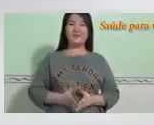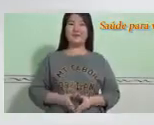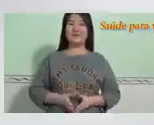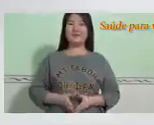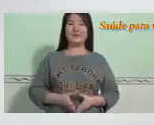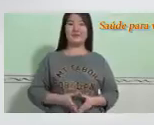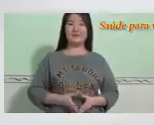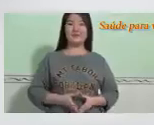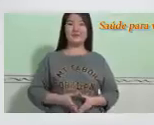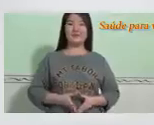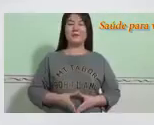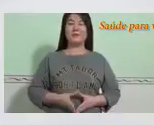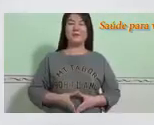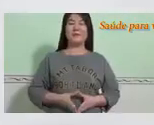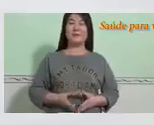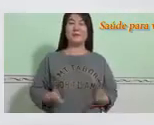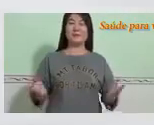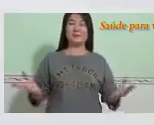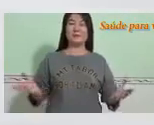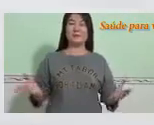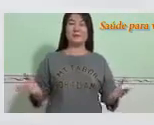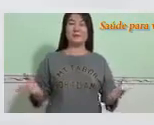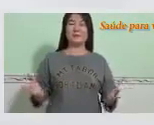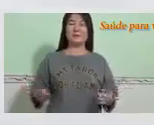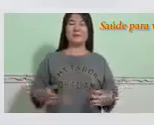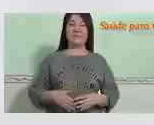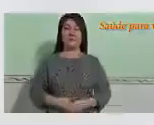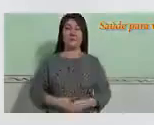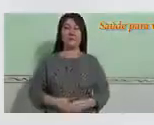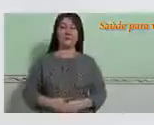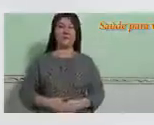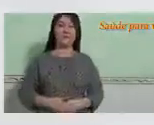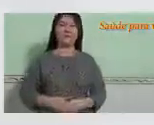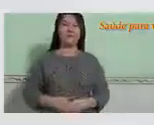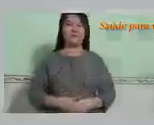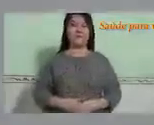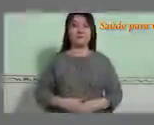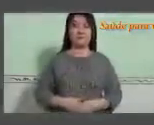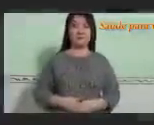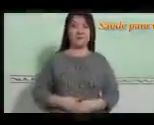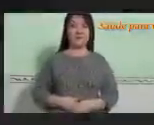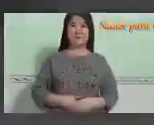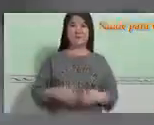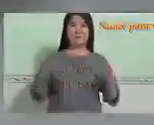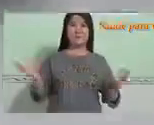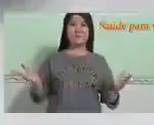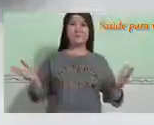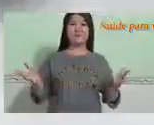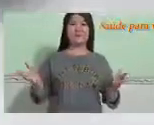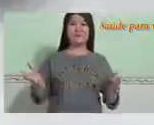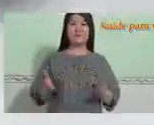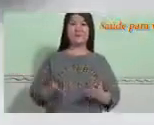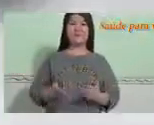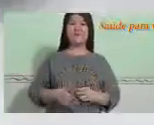Além disso, vírgula, ele retarda a sensação de fadiga, vírgula, especialmente em exercícios de longa duração, vírgula, permitindo